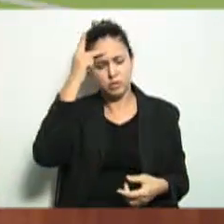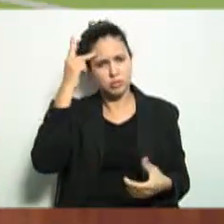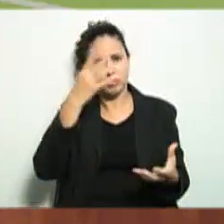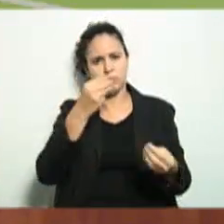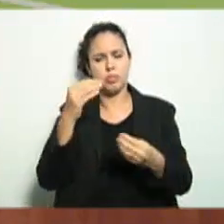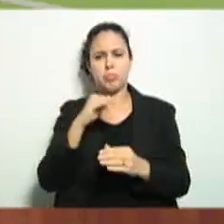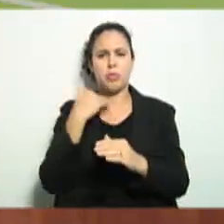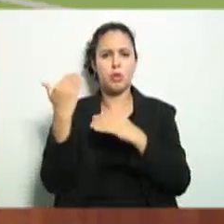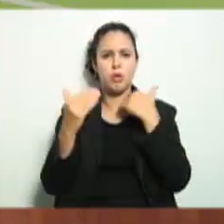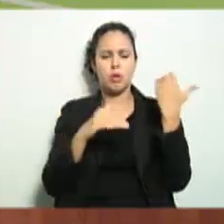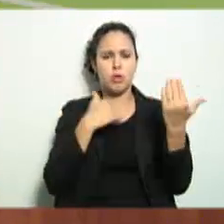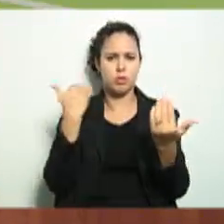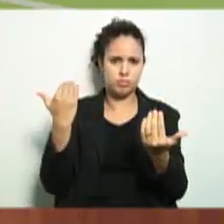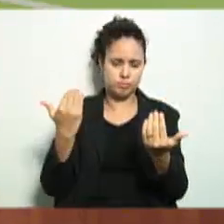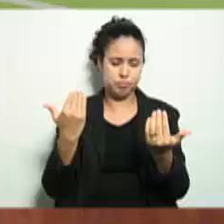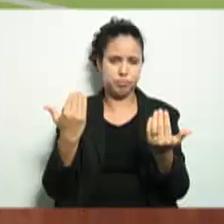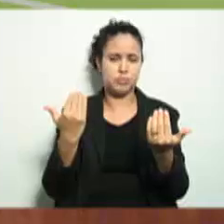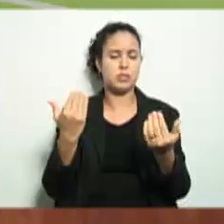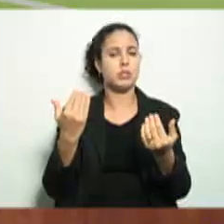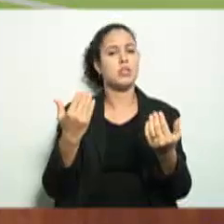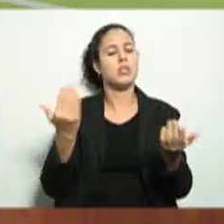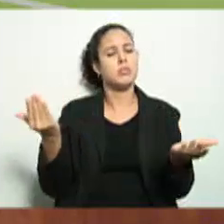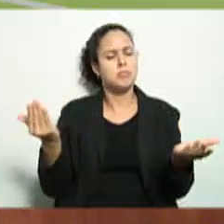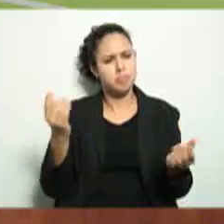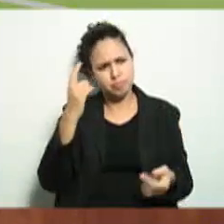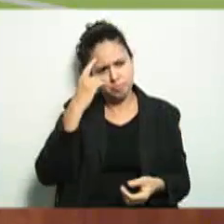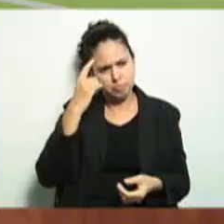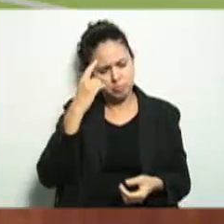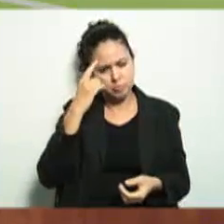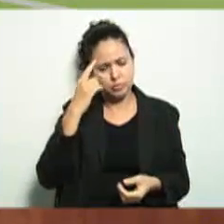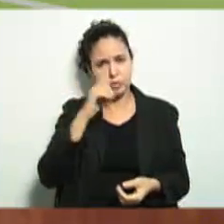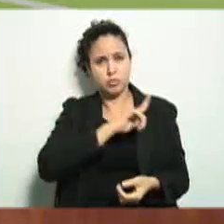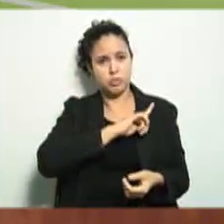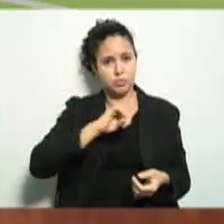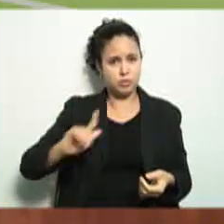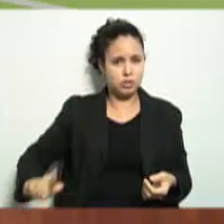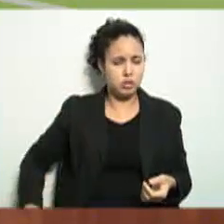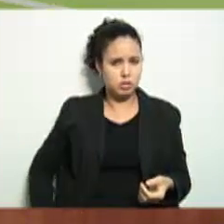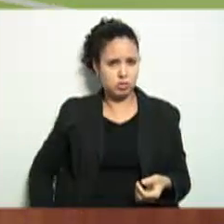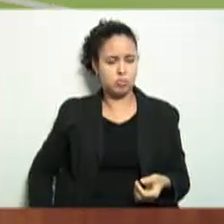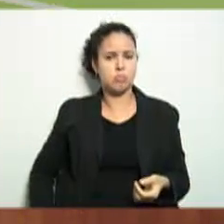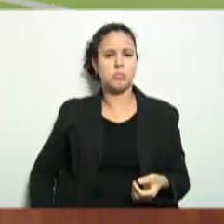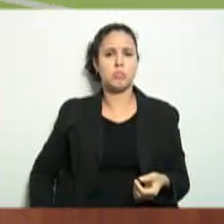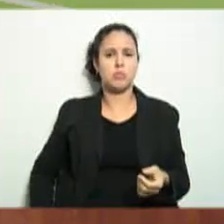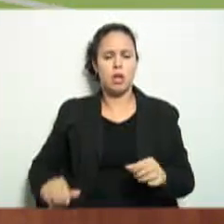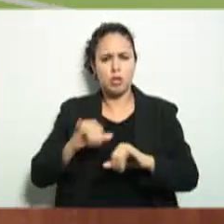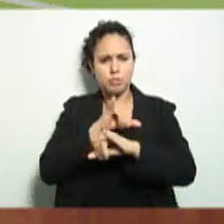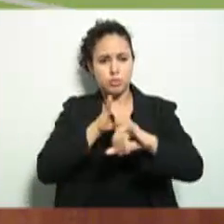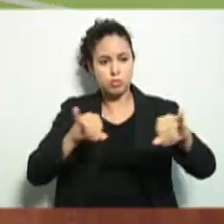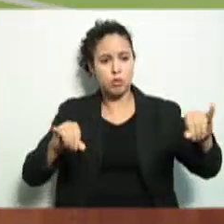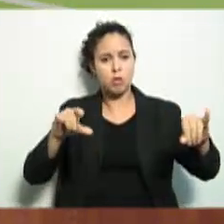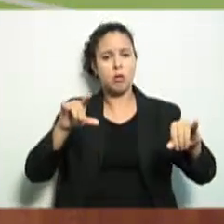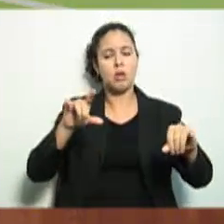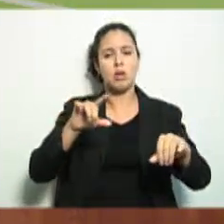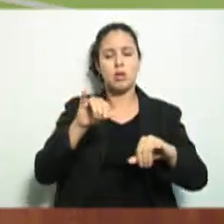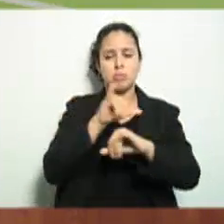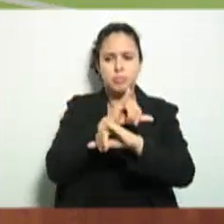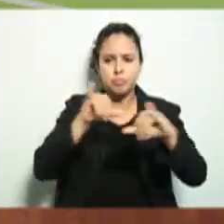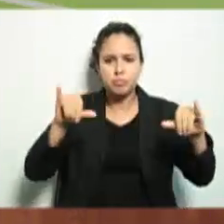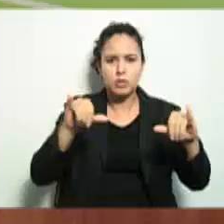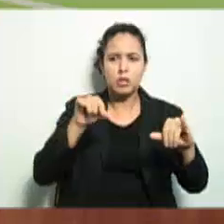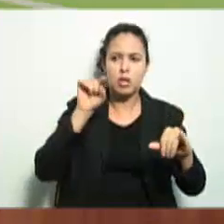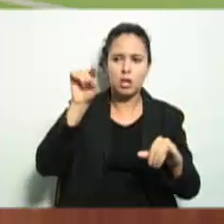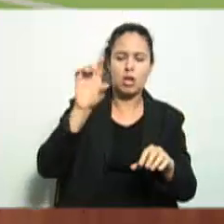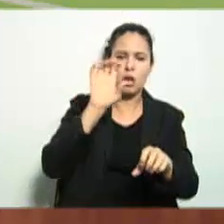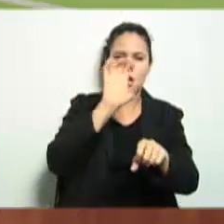de terra. Aí o nosso governo, ele fez aquela propaganda falando que aqui tinha terra. Se aqui tem terra